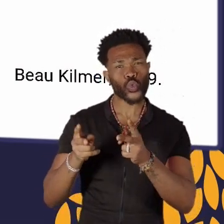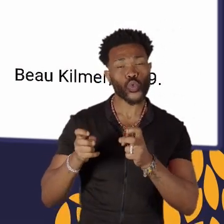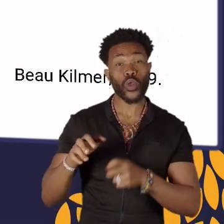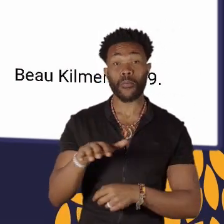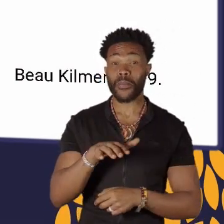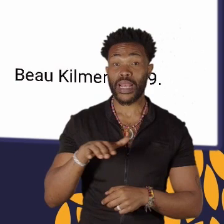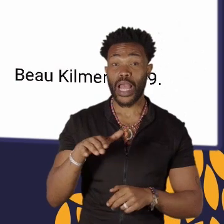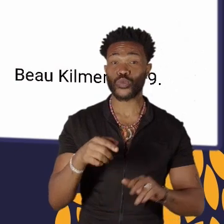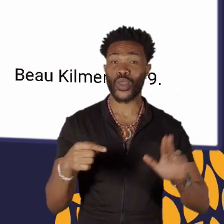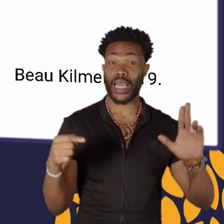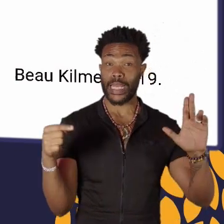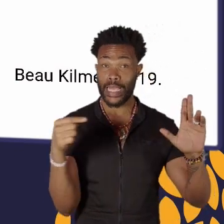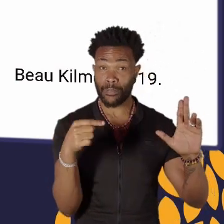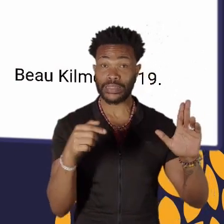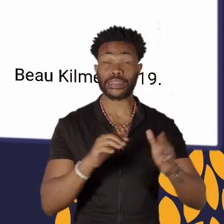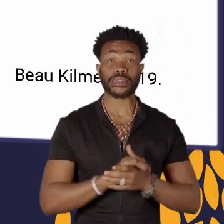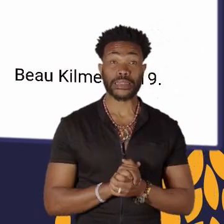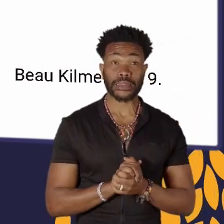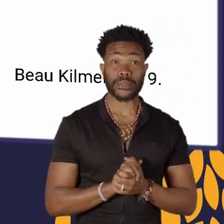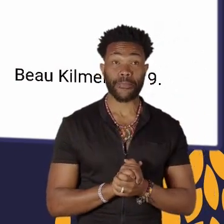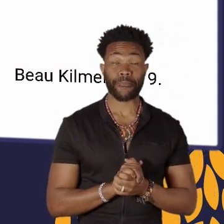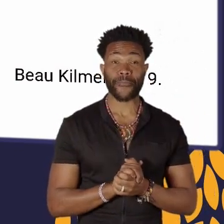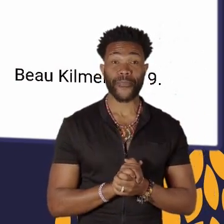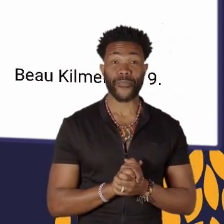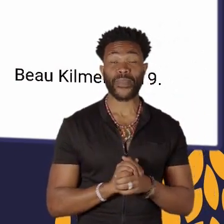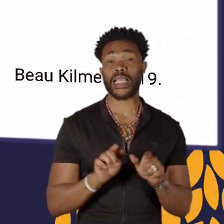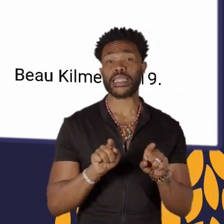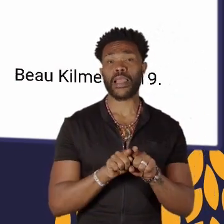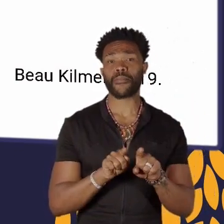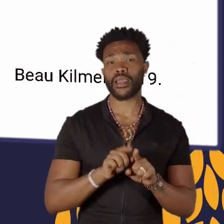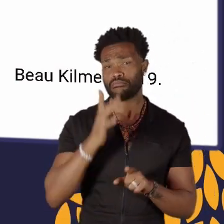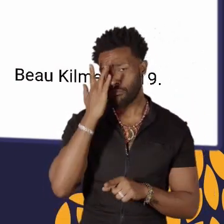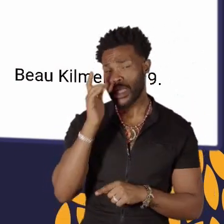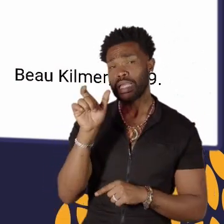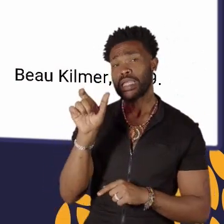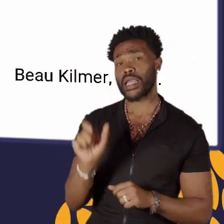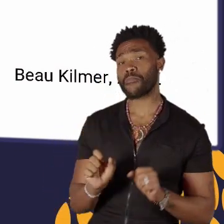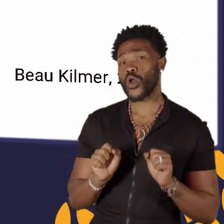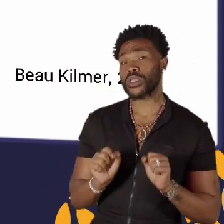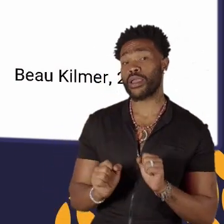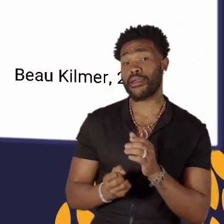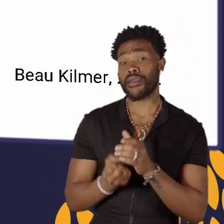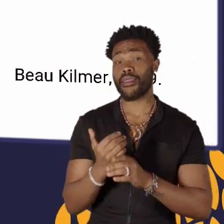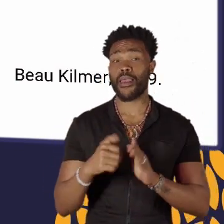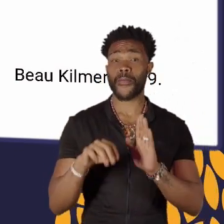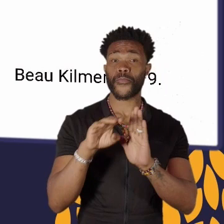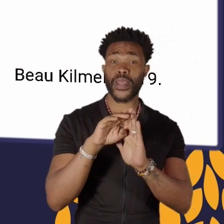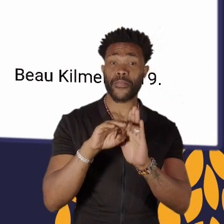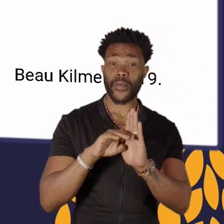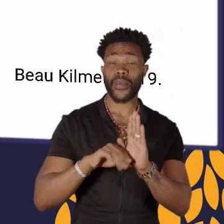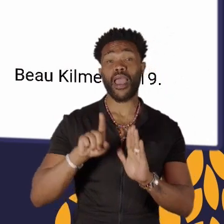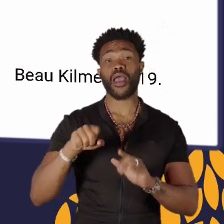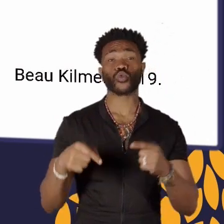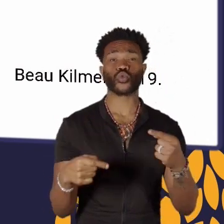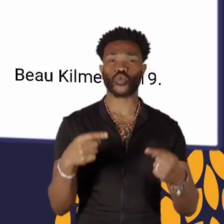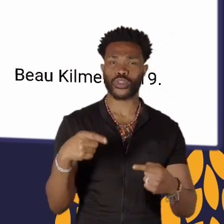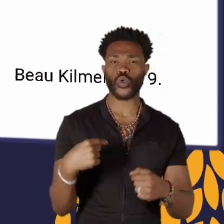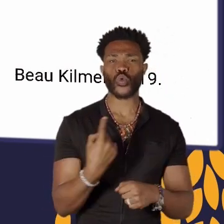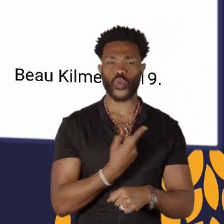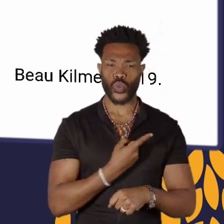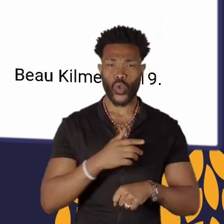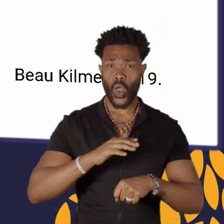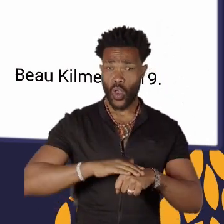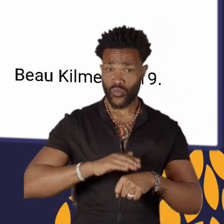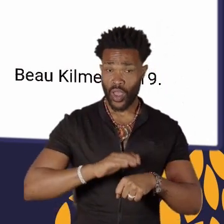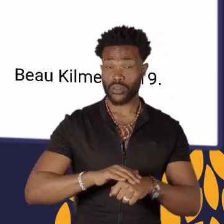de cannabis, né? Quem tem o poder para regular, essa é uma discussão, né, que a gente faz bastante,